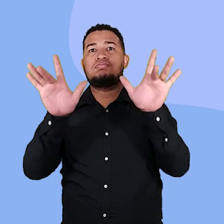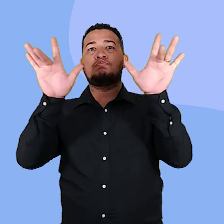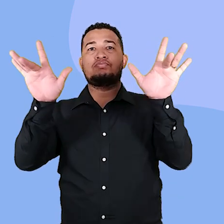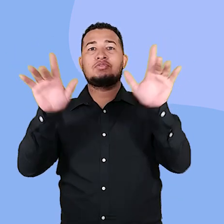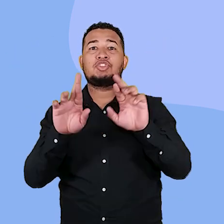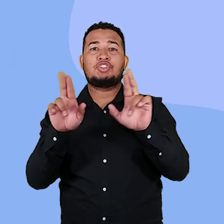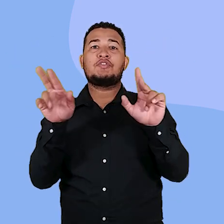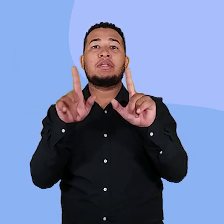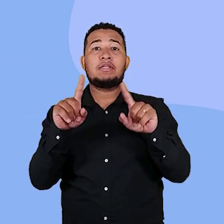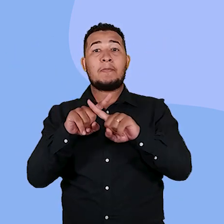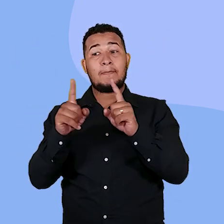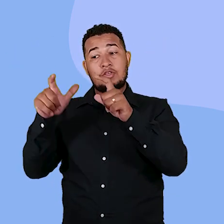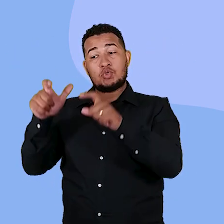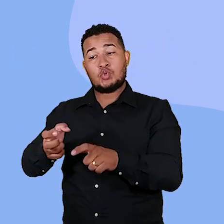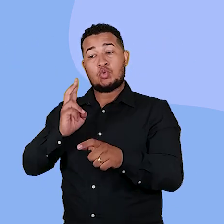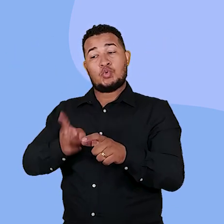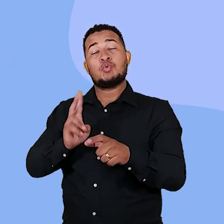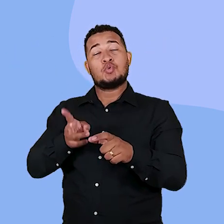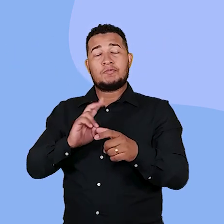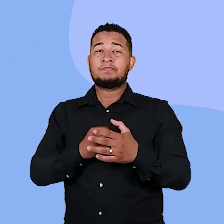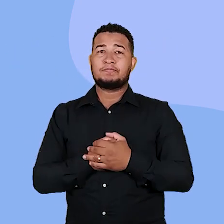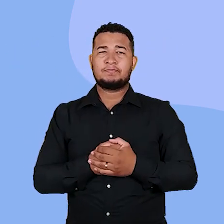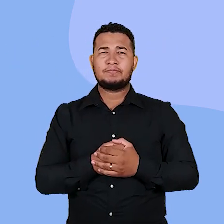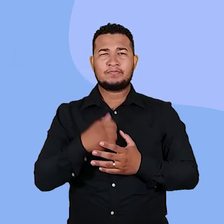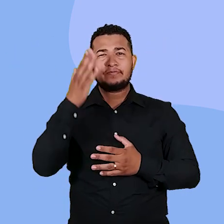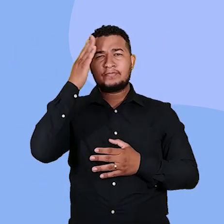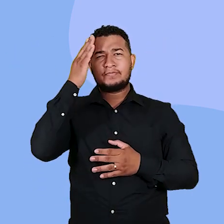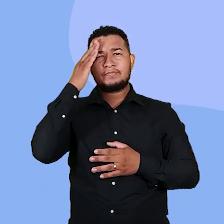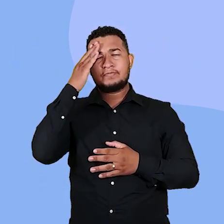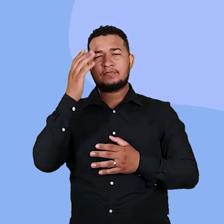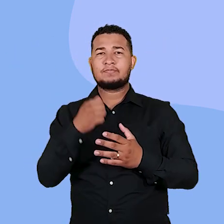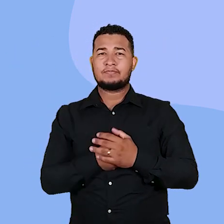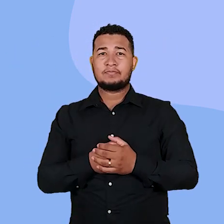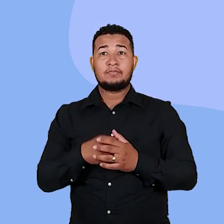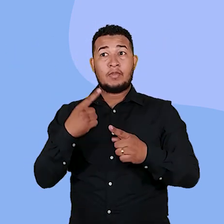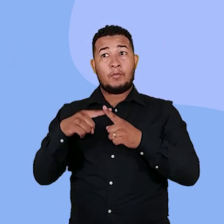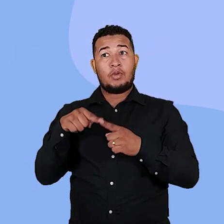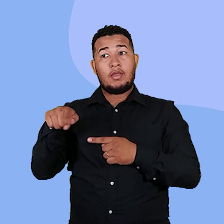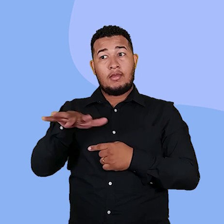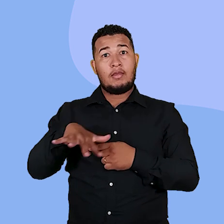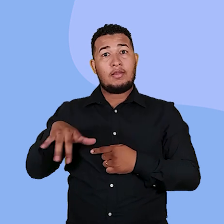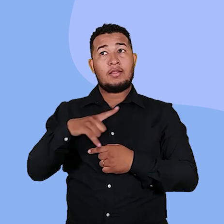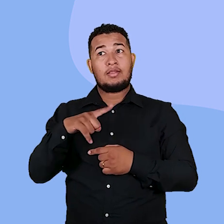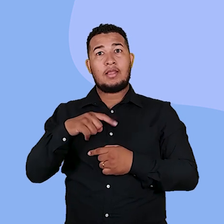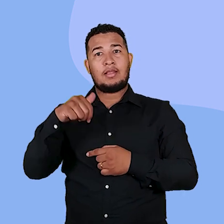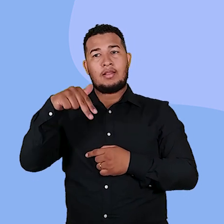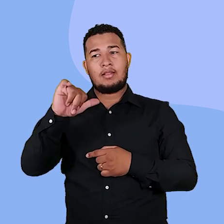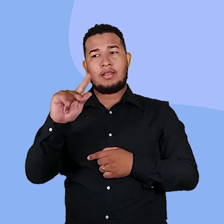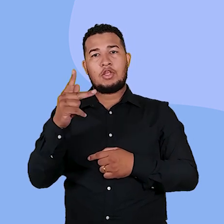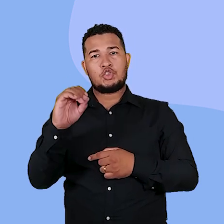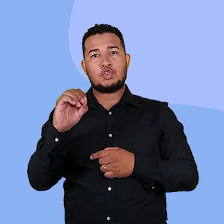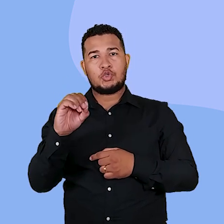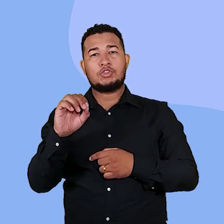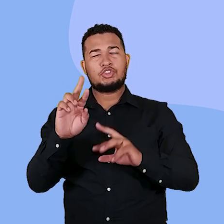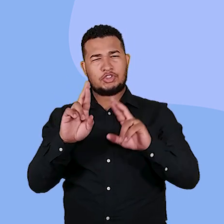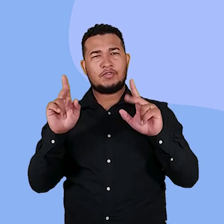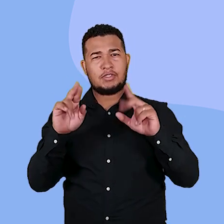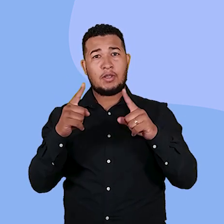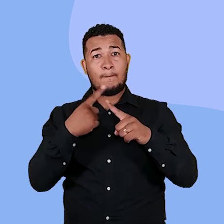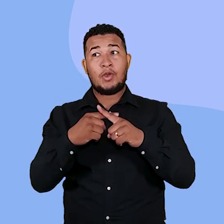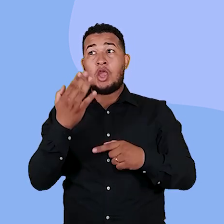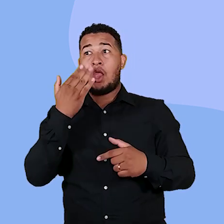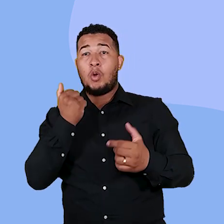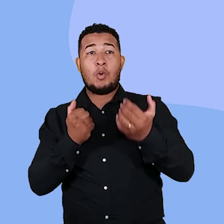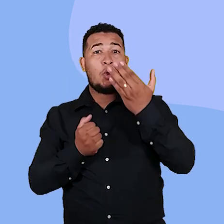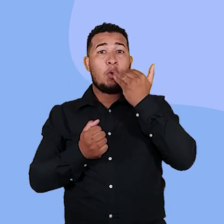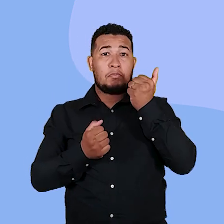nichos ecológicos diferentes, porém o mesmo habitat. Entenderam? Tá? Por que que eles ocupam nichos